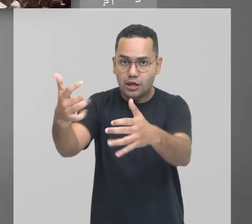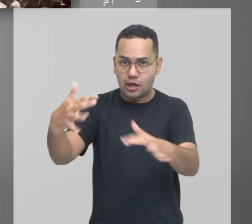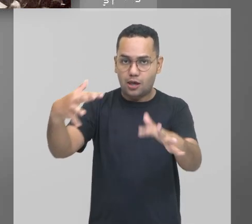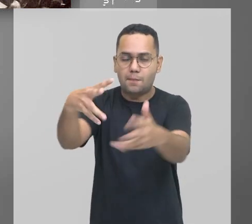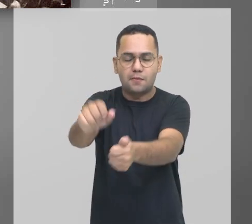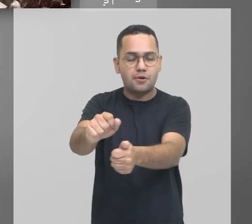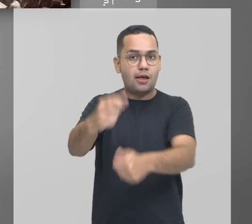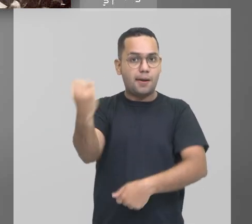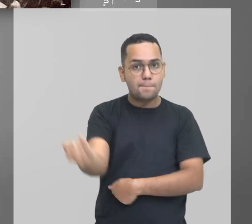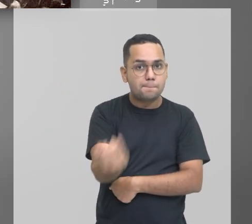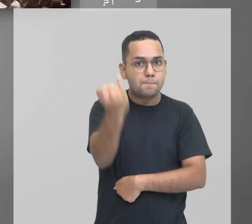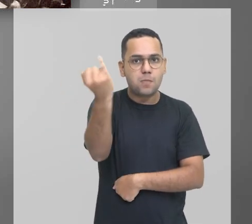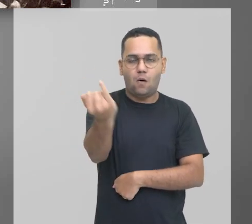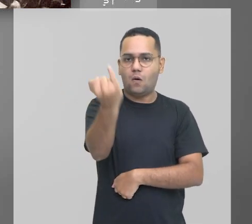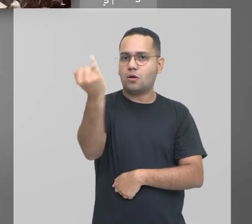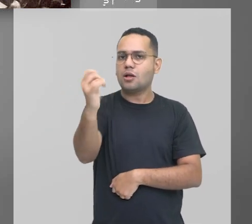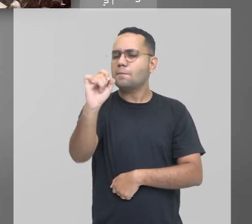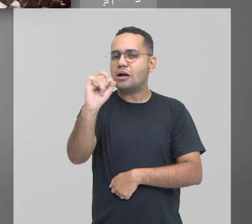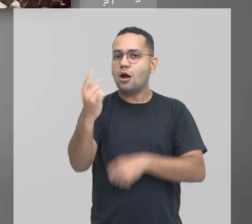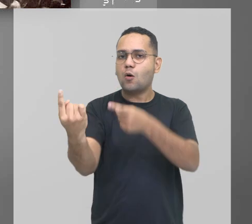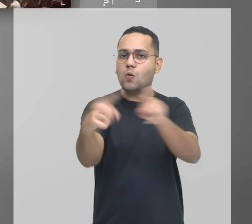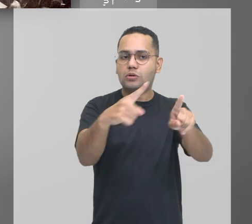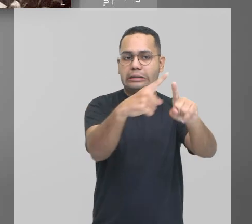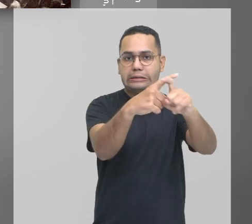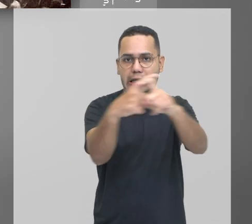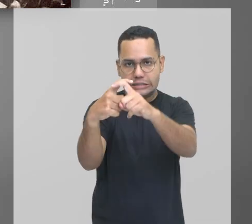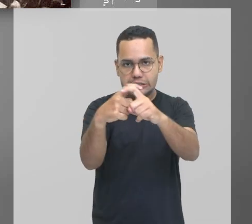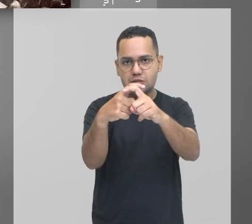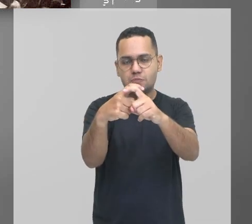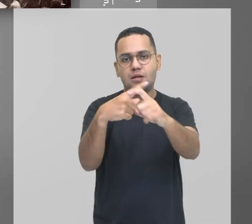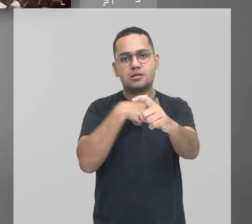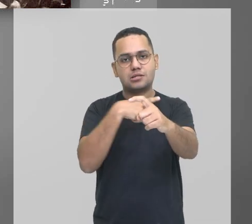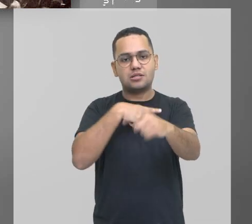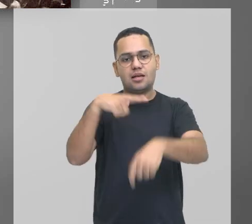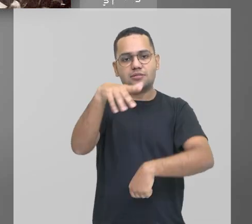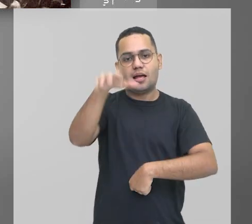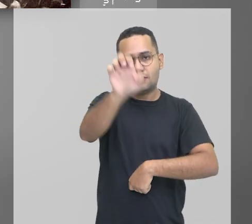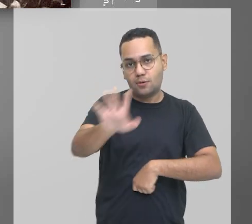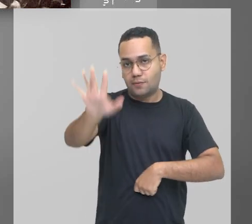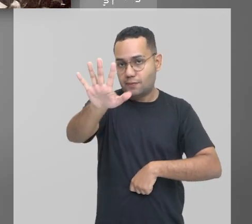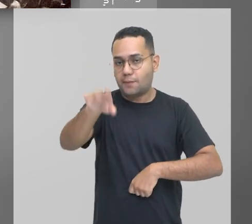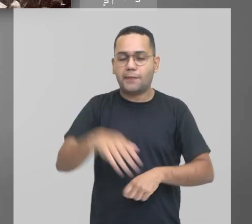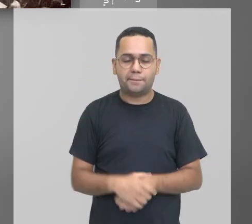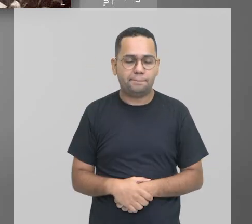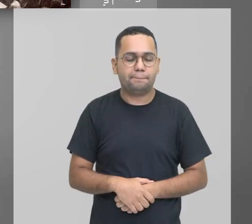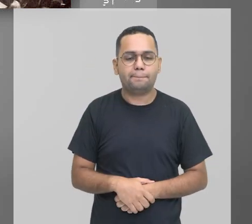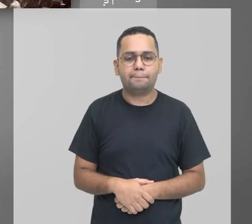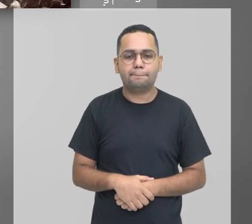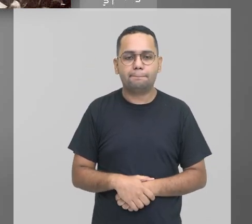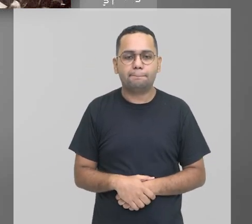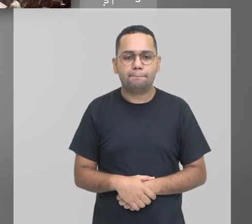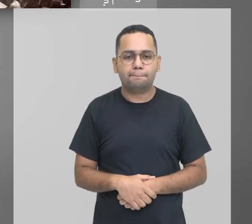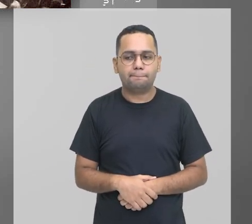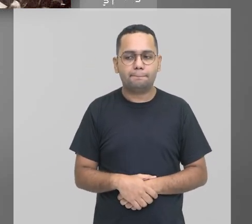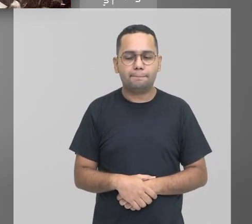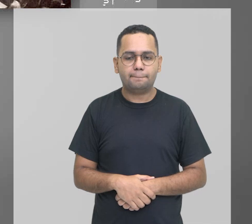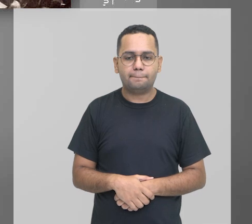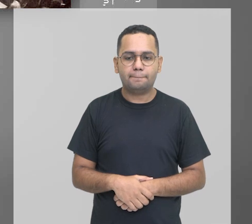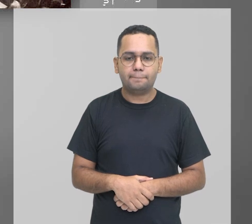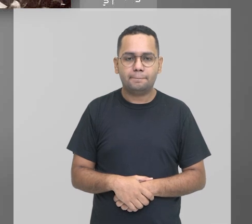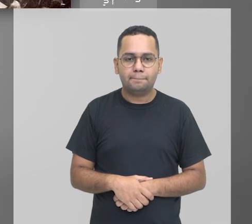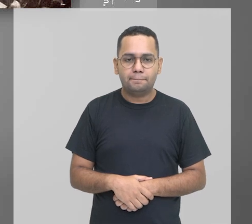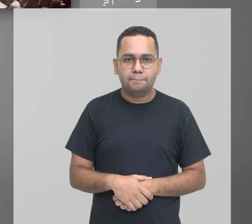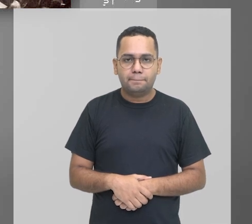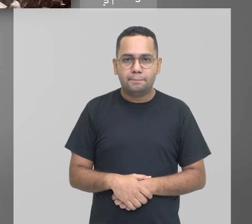derrubar o nazismo e exterminar ali a ameaça nazista na Europa e também no resto do mundo. Mas, a princípio, esse